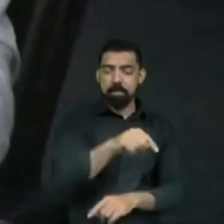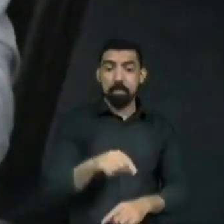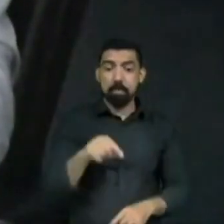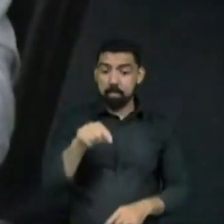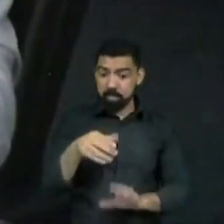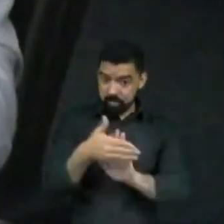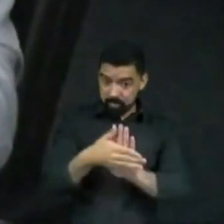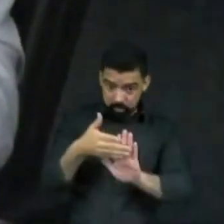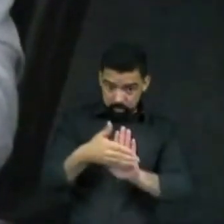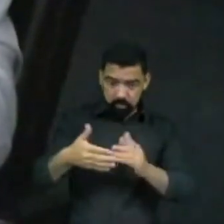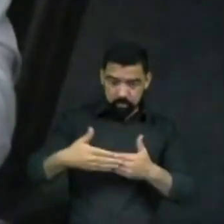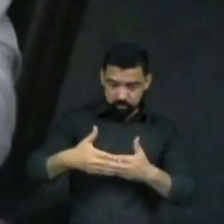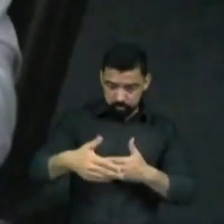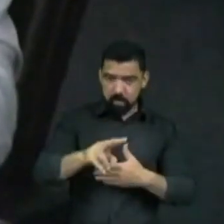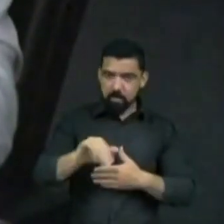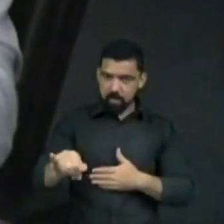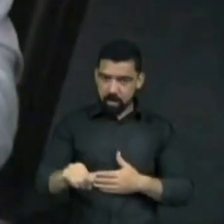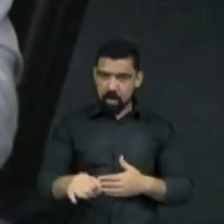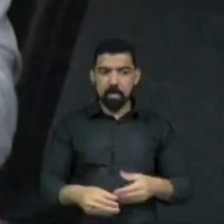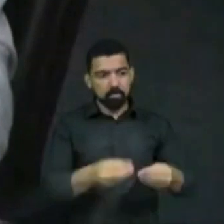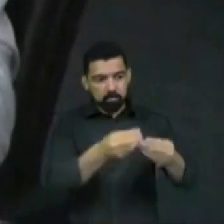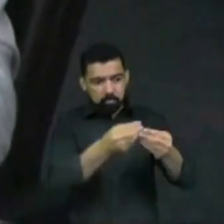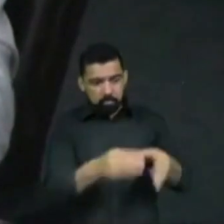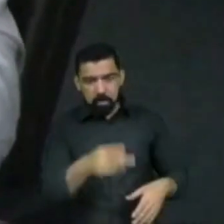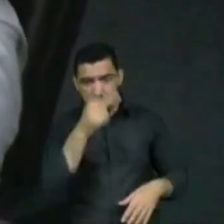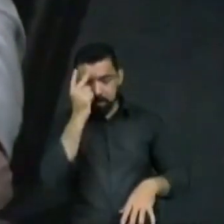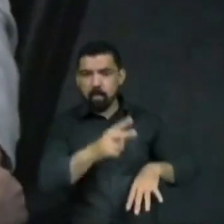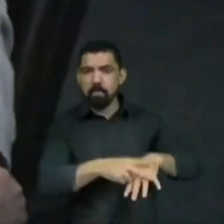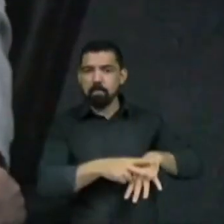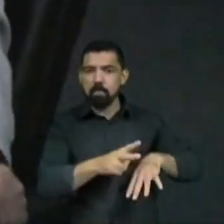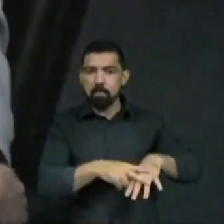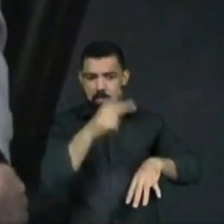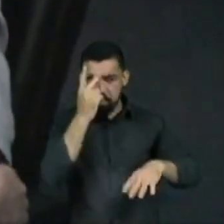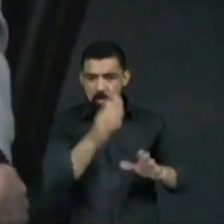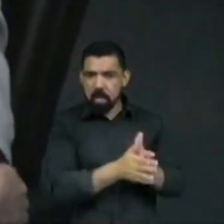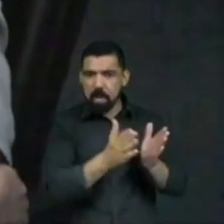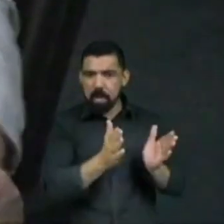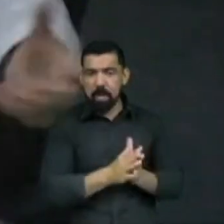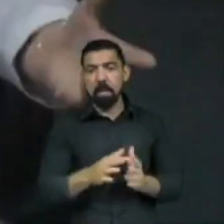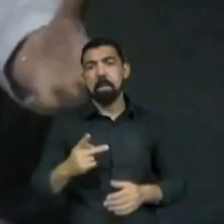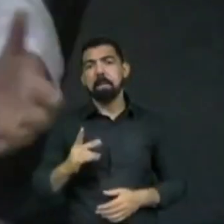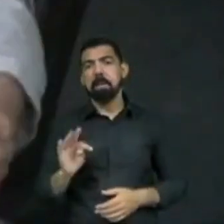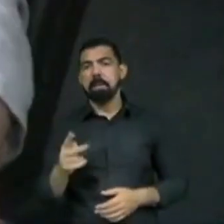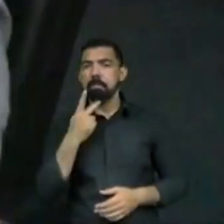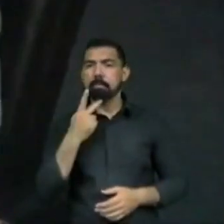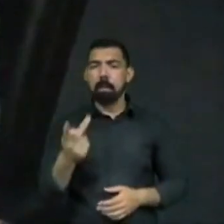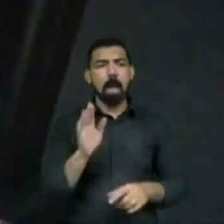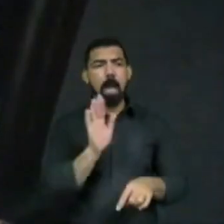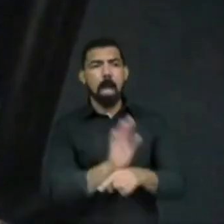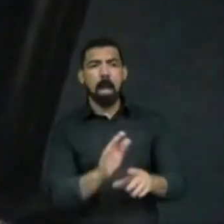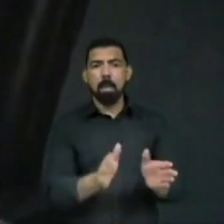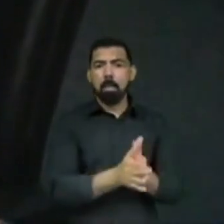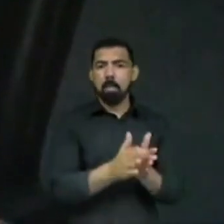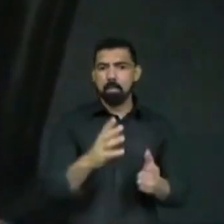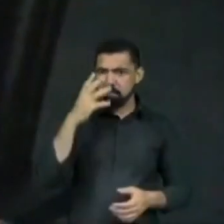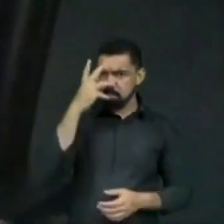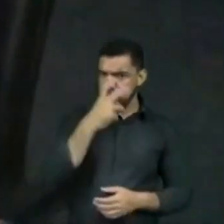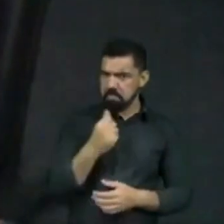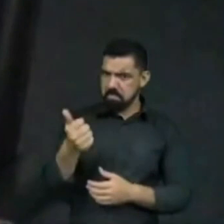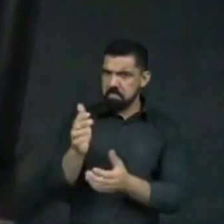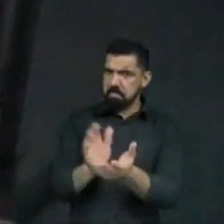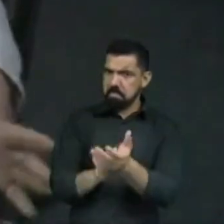impactar viúva, pessoas carentes, que tanto o Partido dos Trabalhadores fala, e eu acho bonito, eu acho bom cuidar